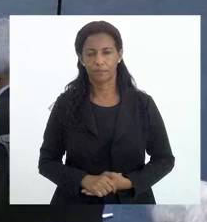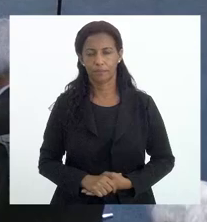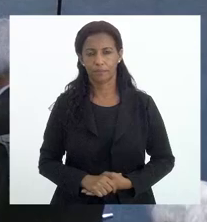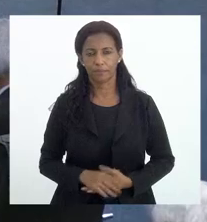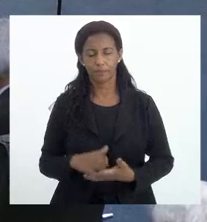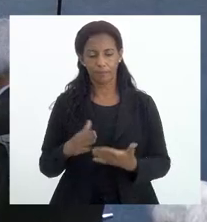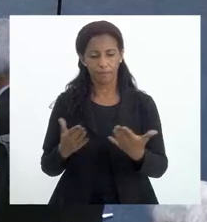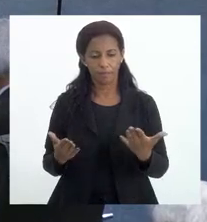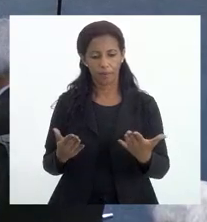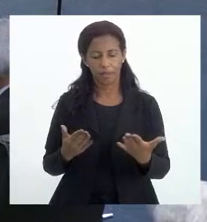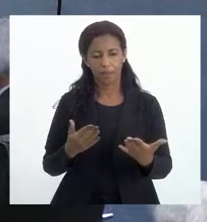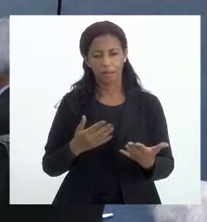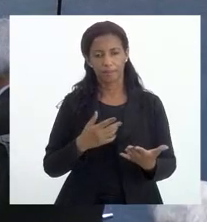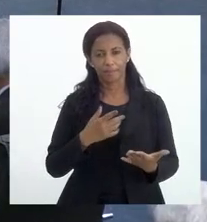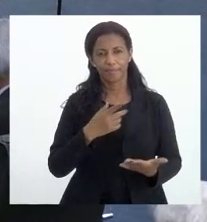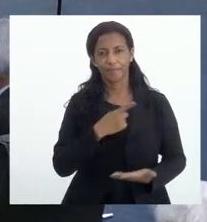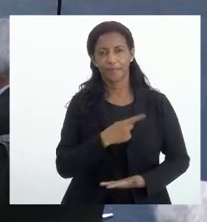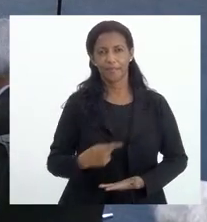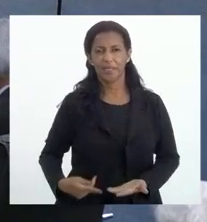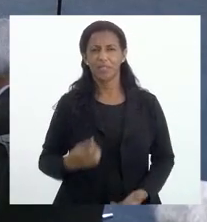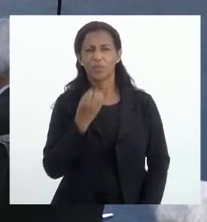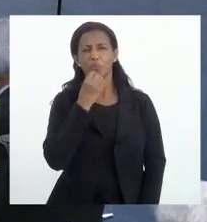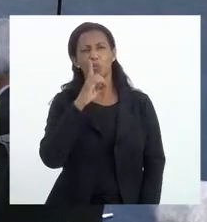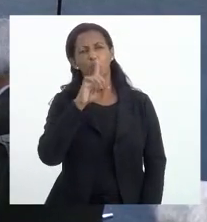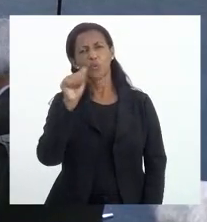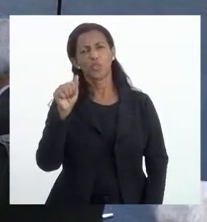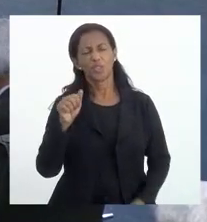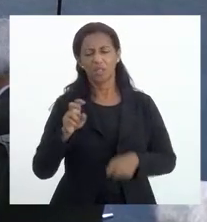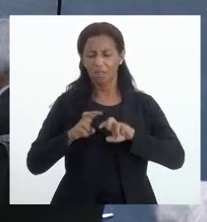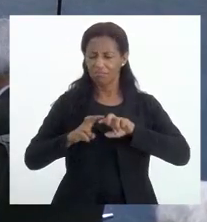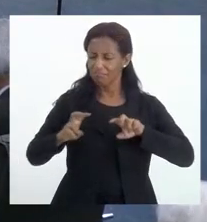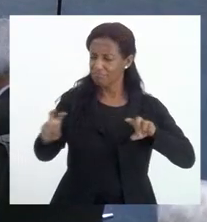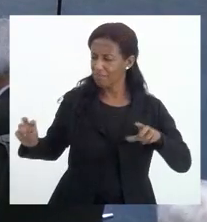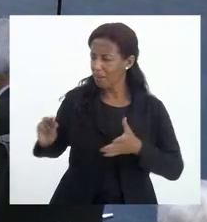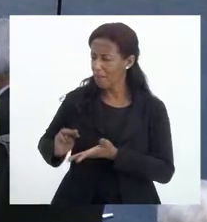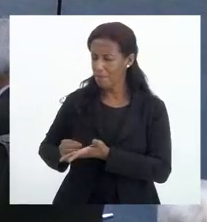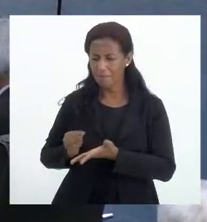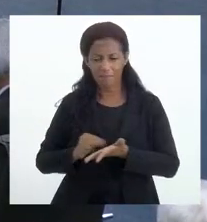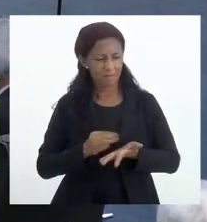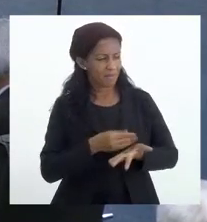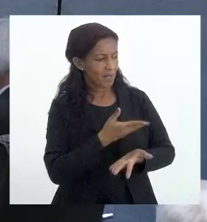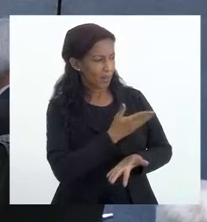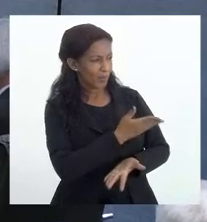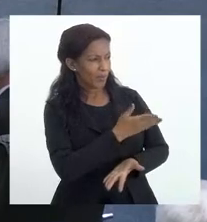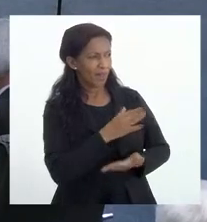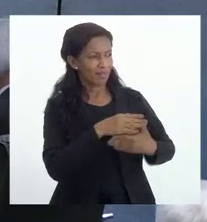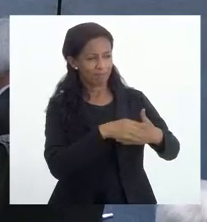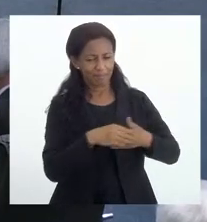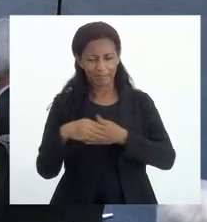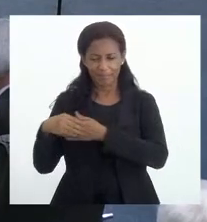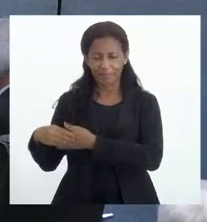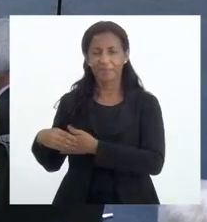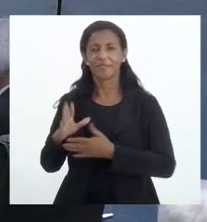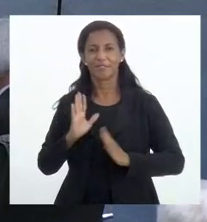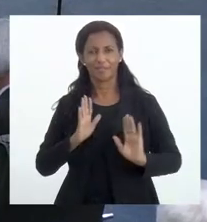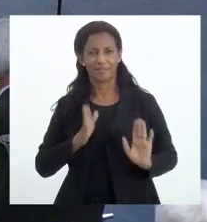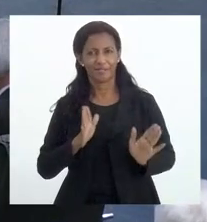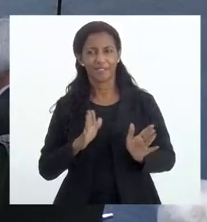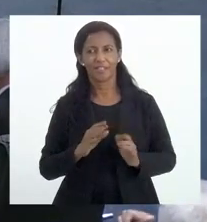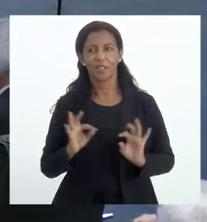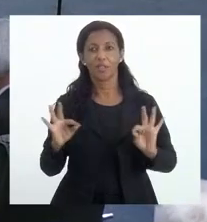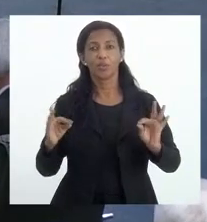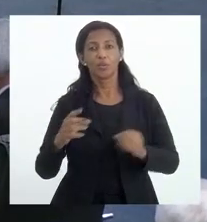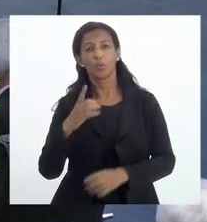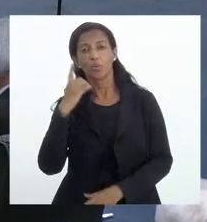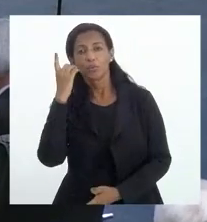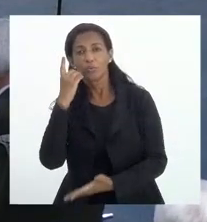Senhor presidente, bom dia a todos os membros da mesa, aos quais eu já cumprimentei pessoalmente, todos os